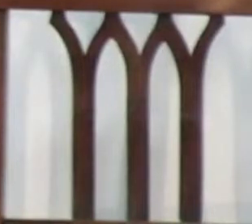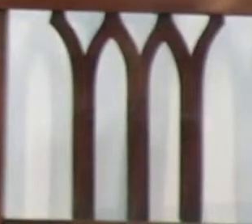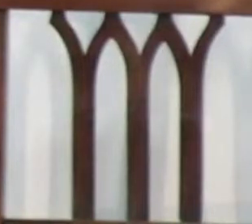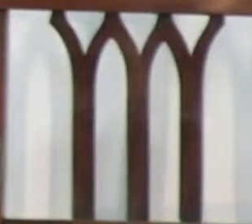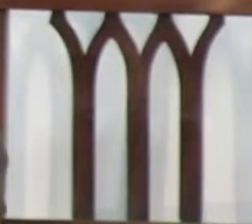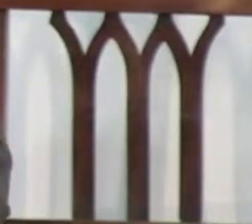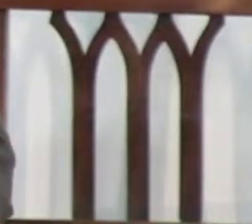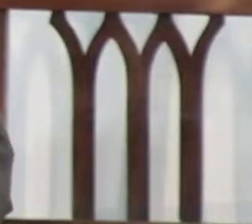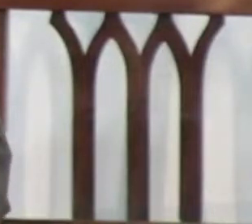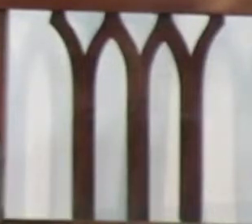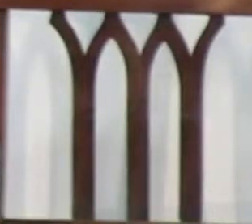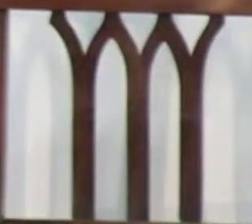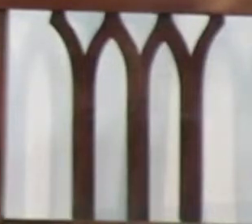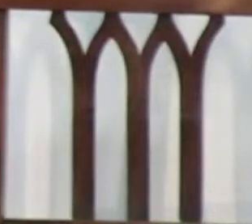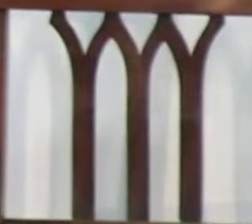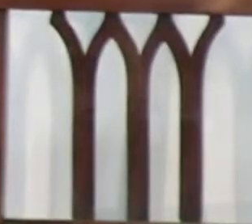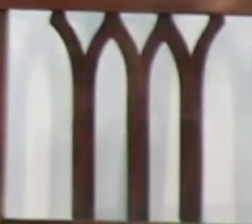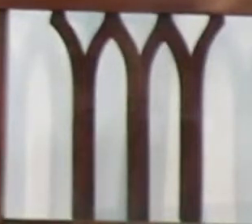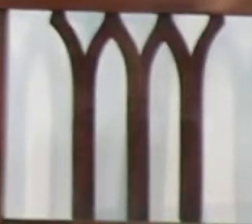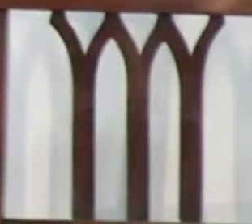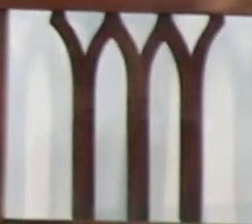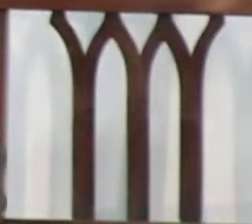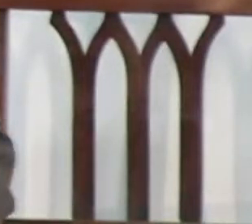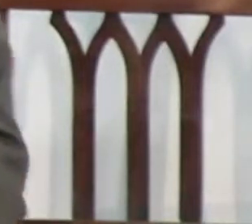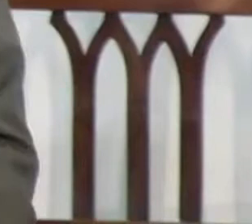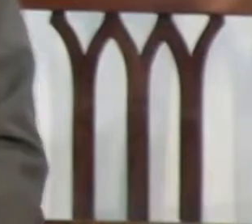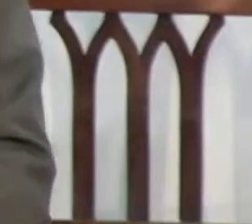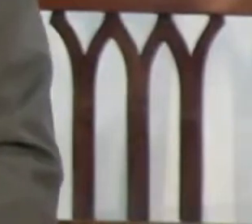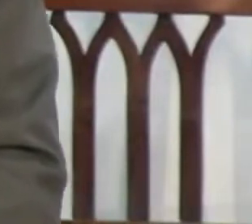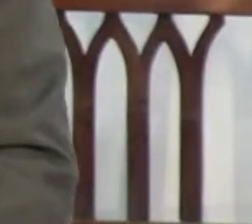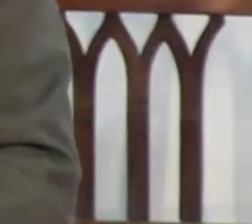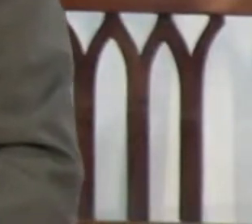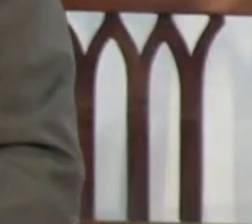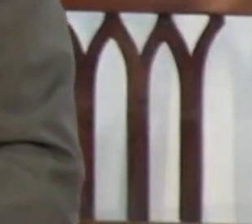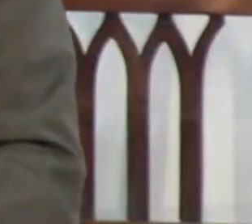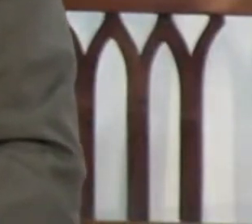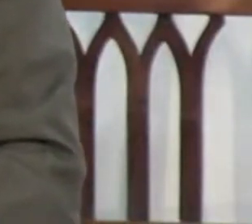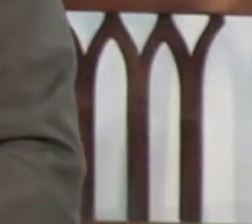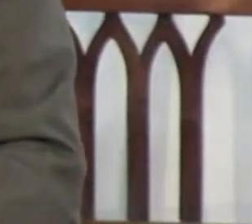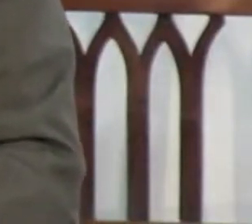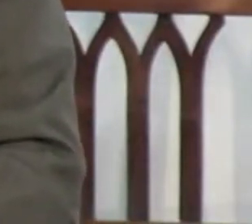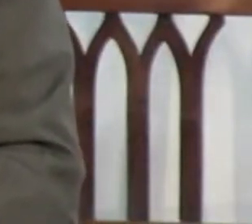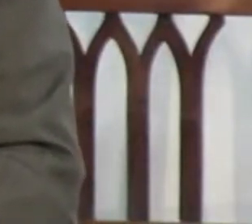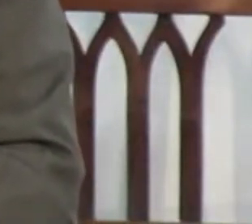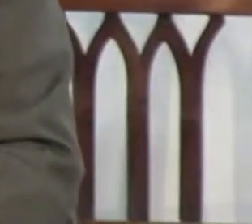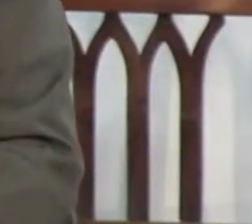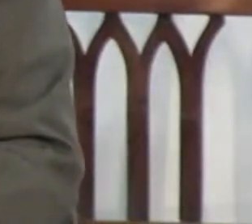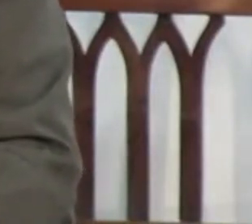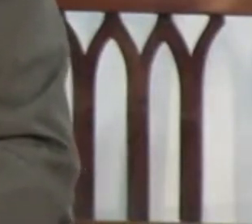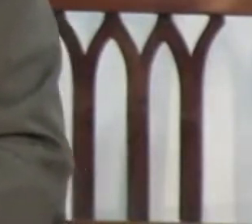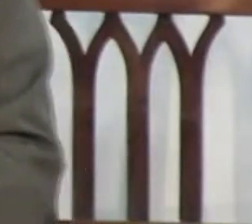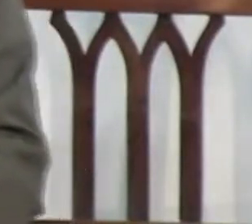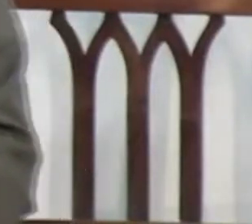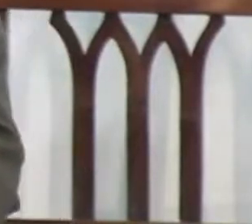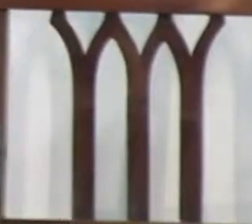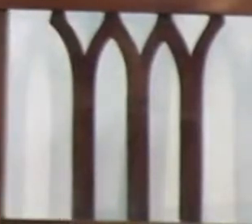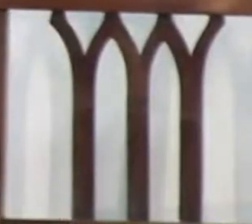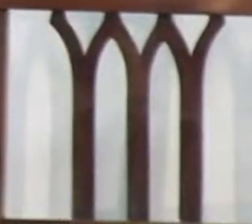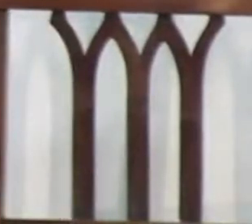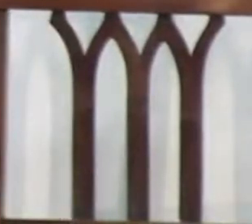de levantar-se por si só, a menos que Jesus, que é